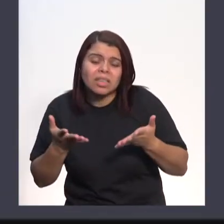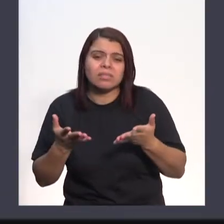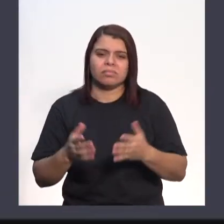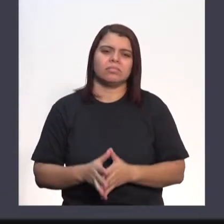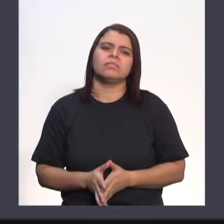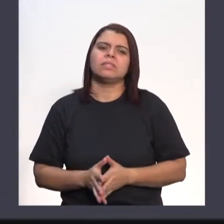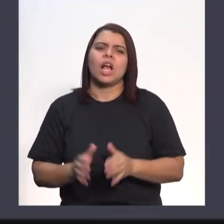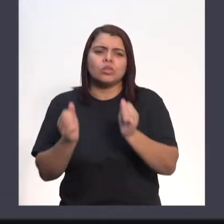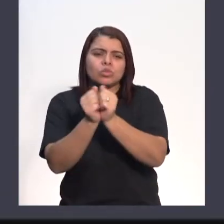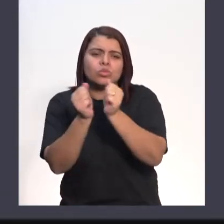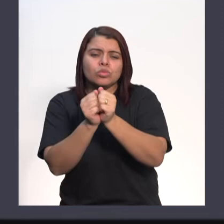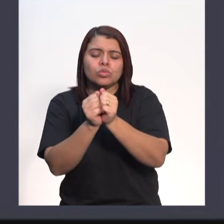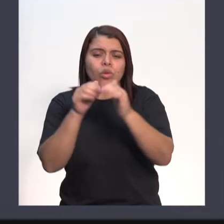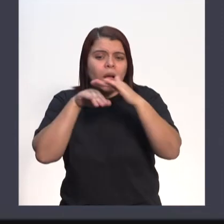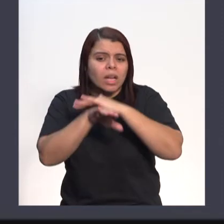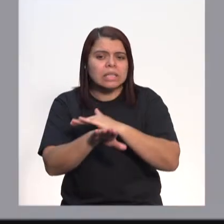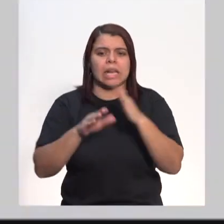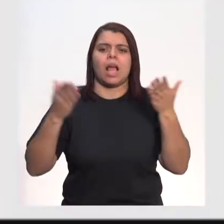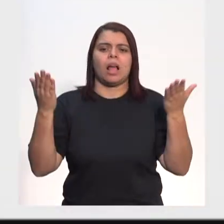Ingressar Agora.